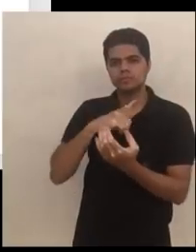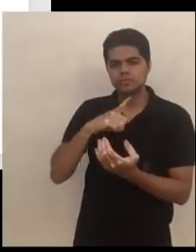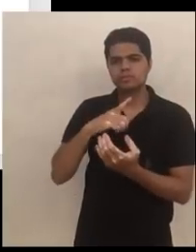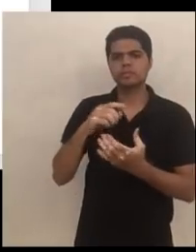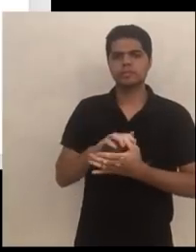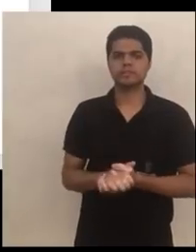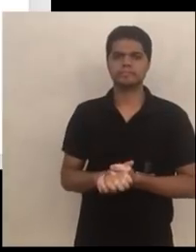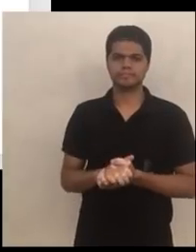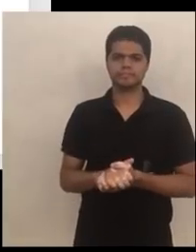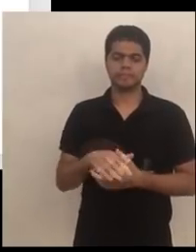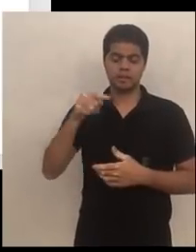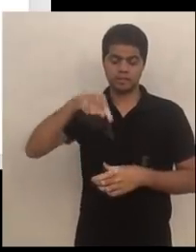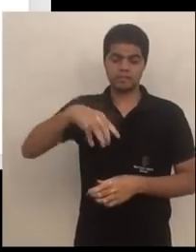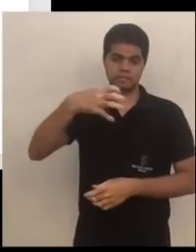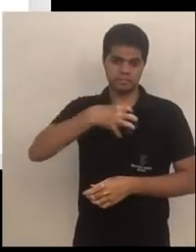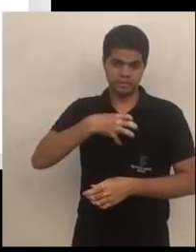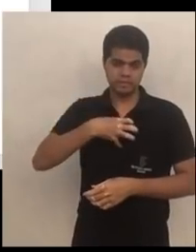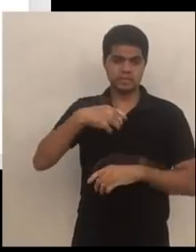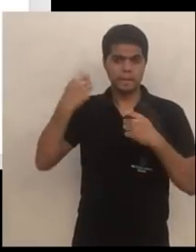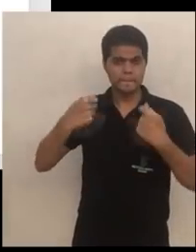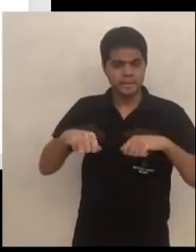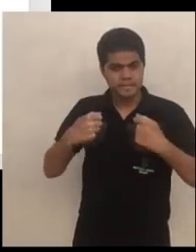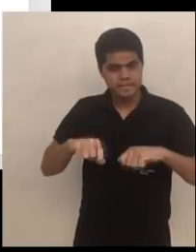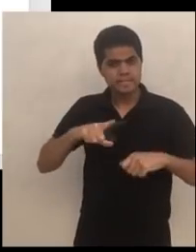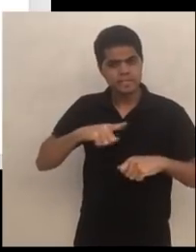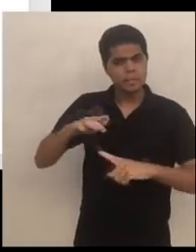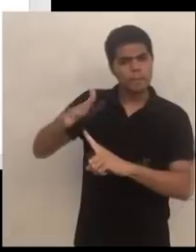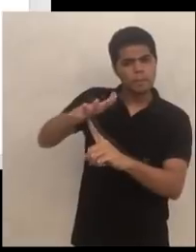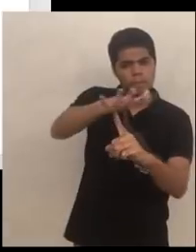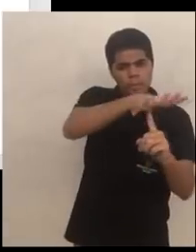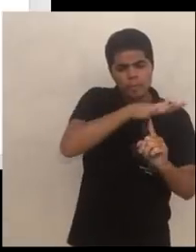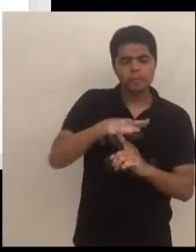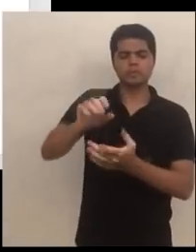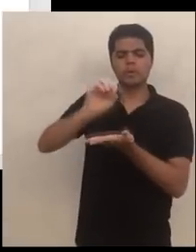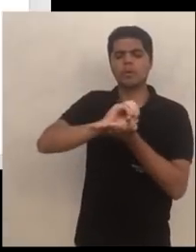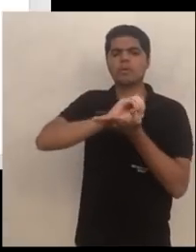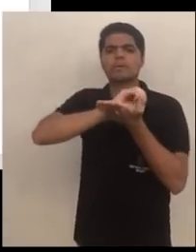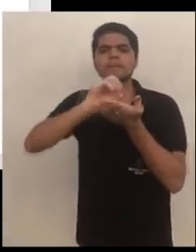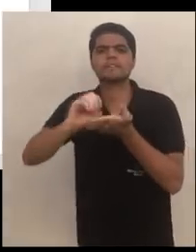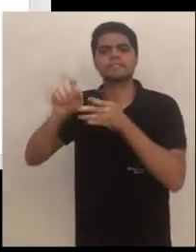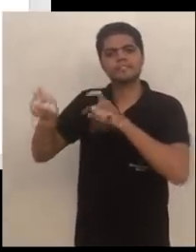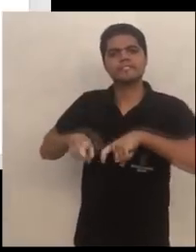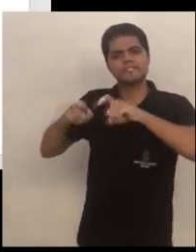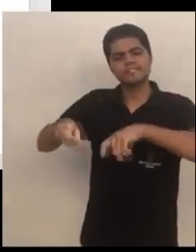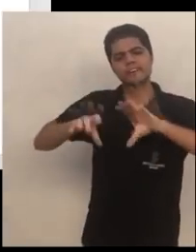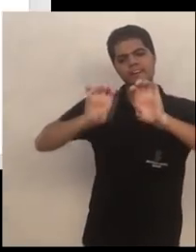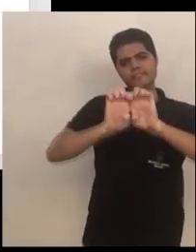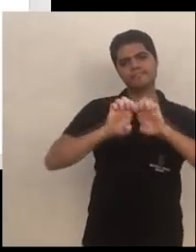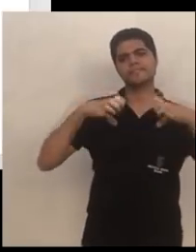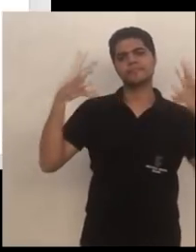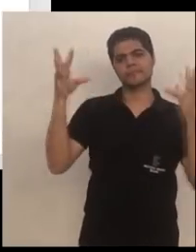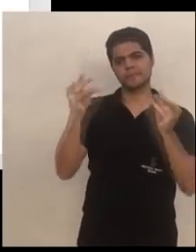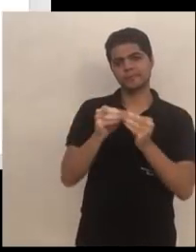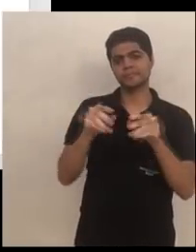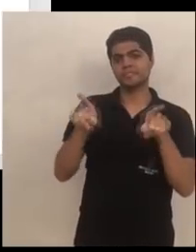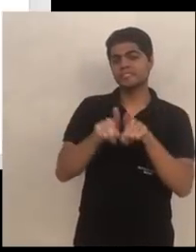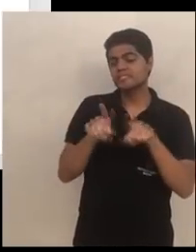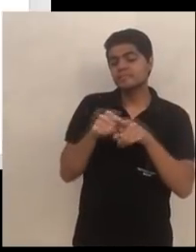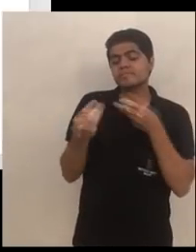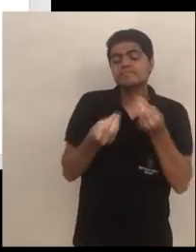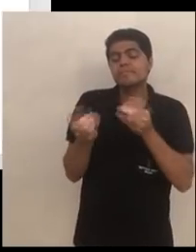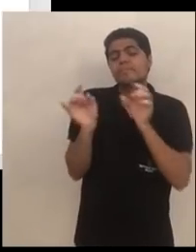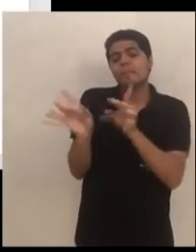9, a gente tem que realizar um catálogo das feiras orgânicas e agroecológicas e dos empreendimentos que comercializam de